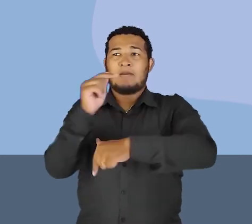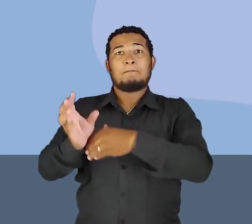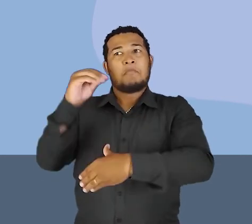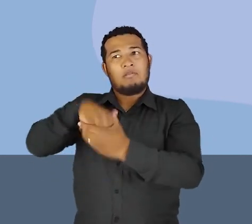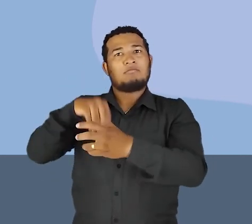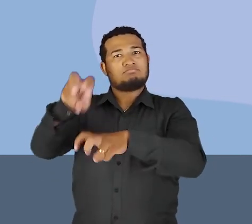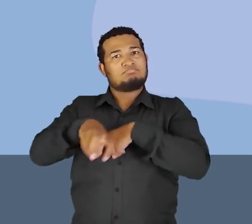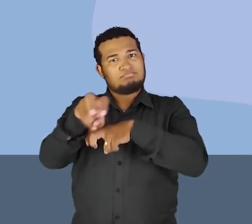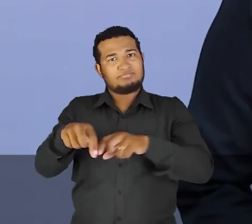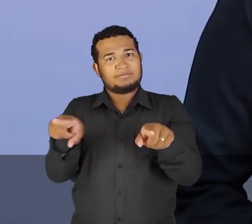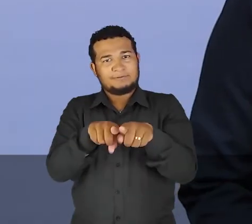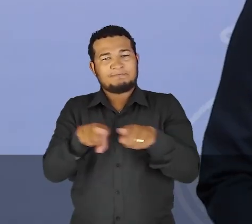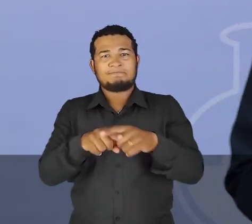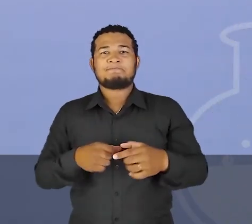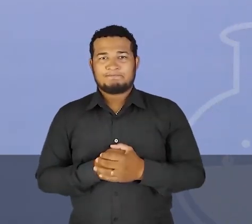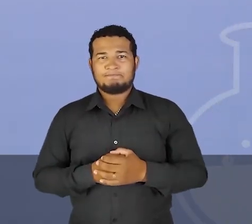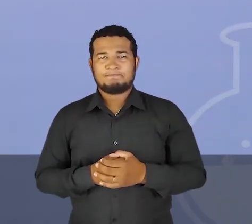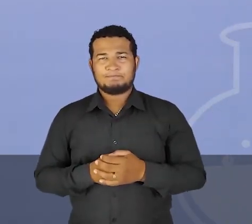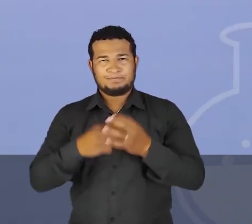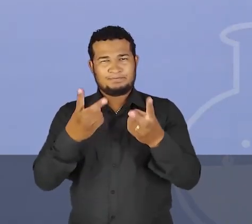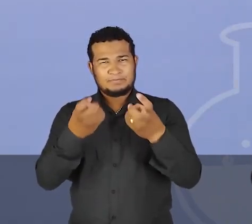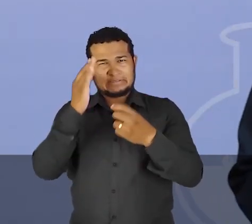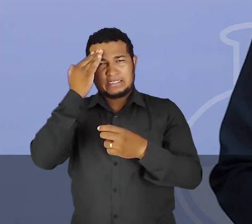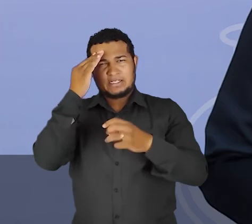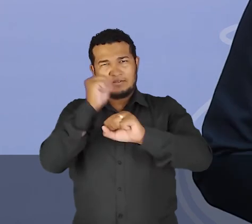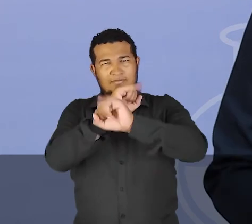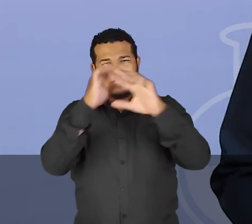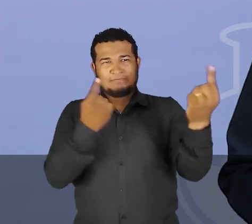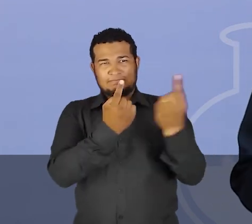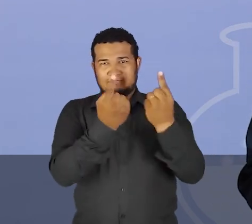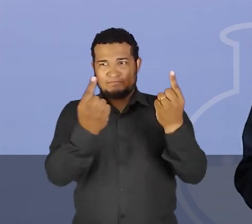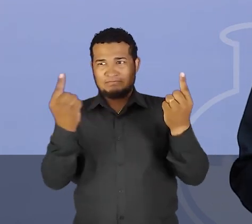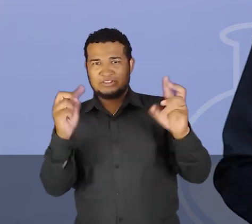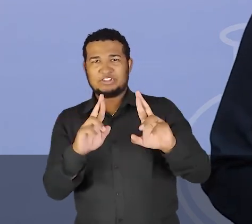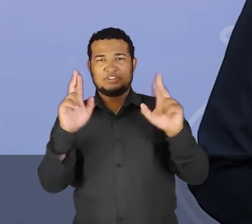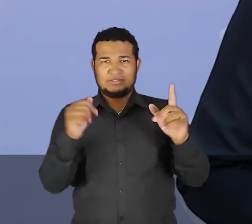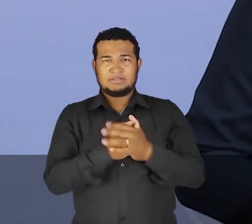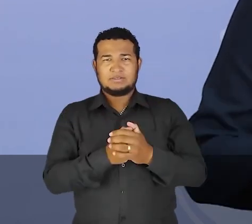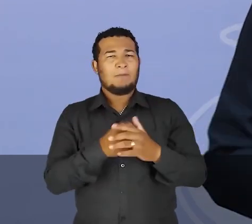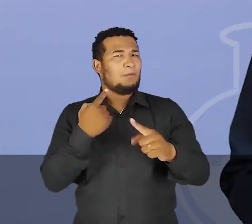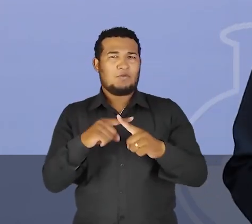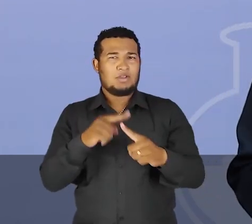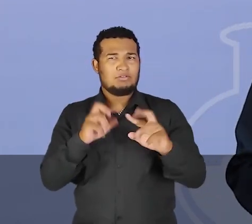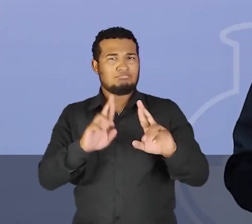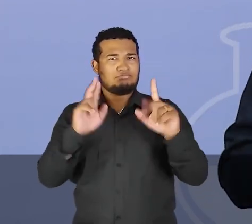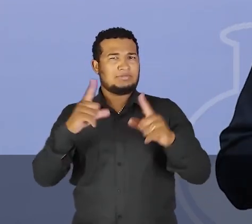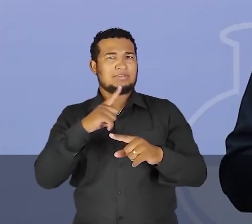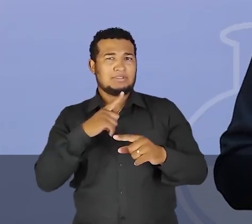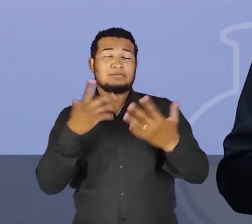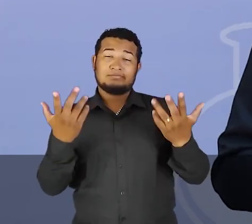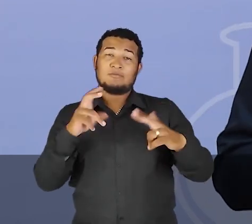trabalhadores rurais. Vem comigo, pessoal. Vocês entenderam essa diferença? Por que que existe essa diferença?